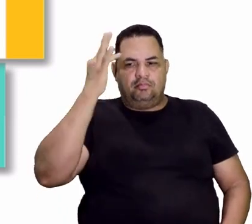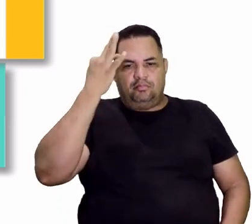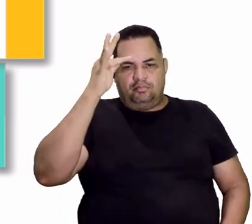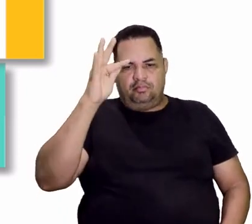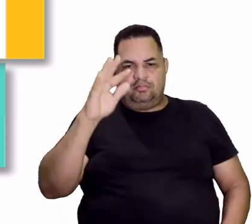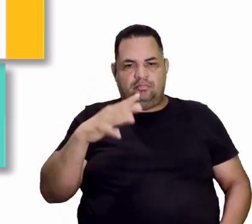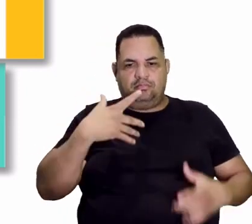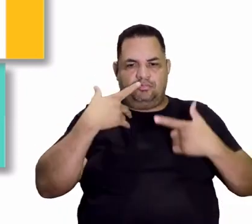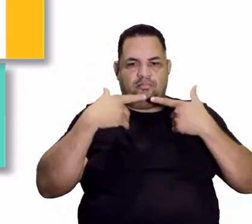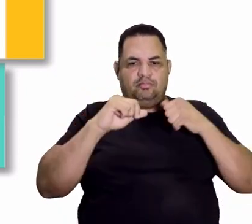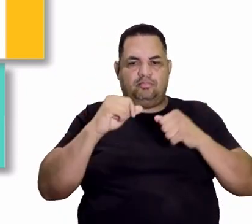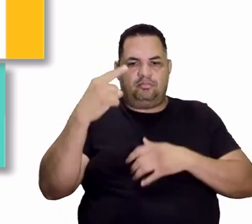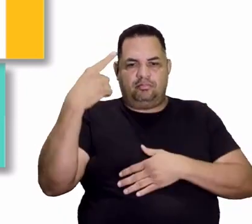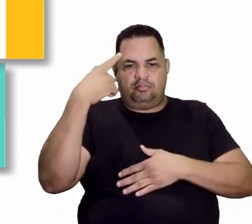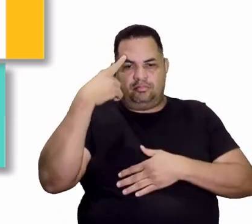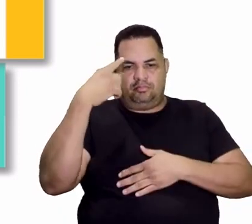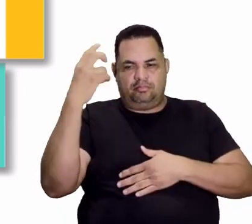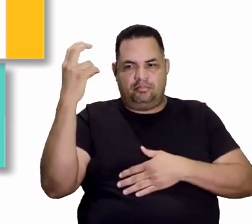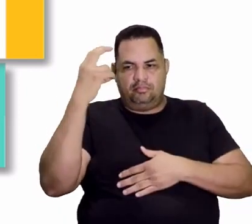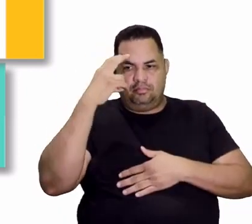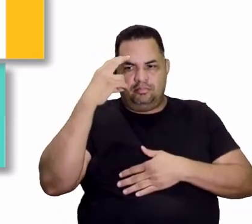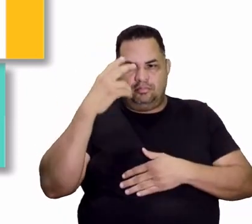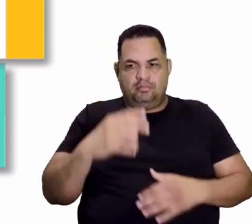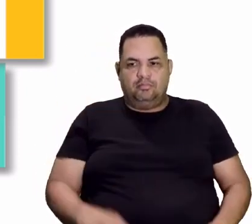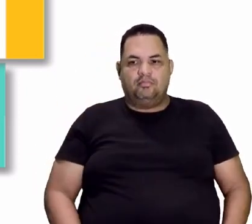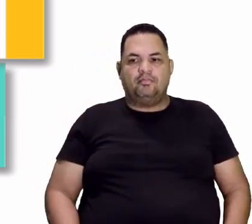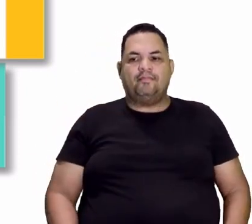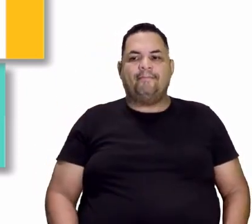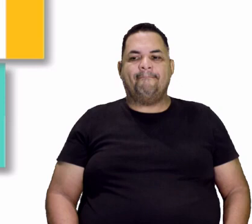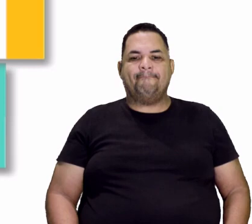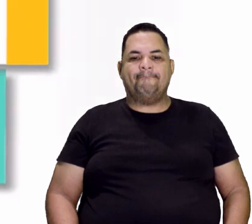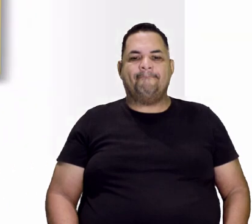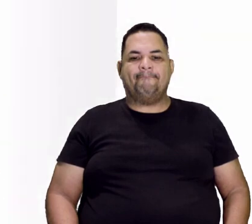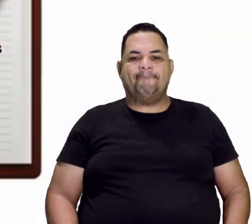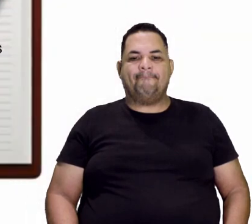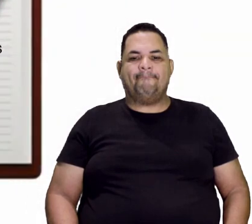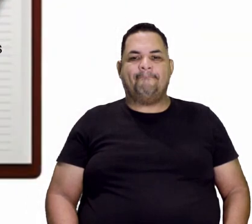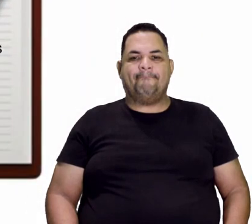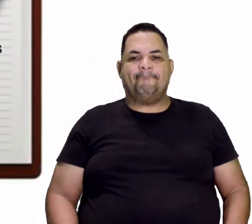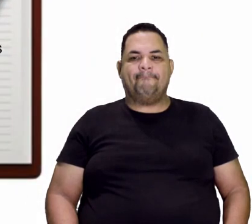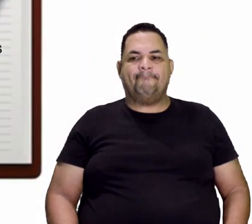da filosofia e linguagem, pensamento e cultura, tá?